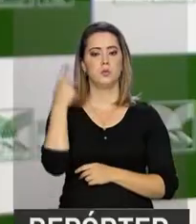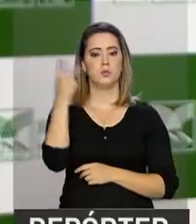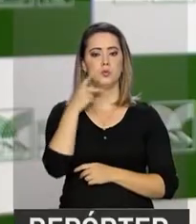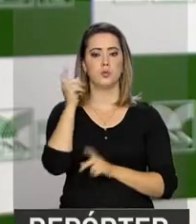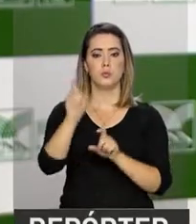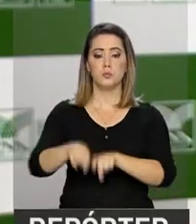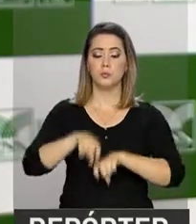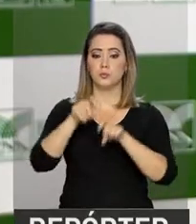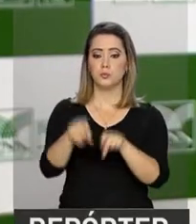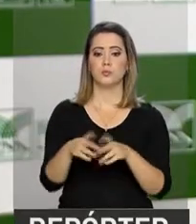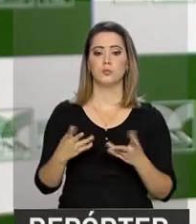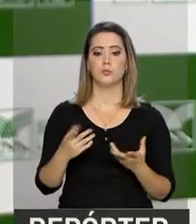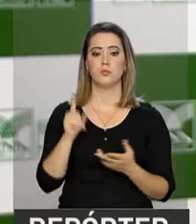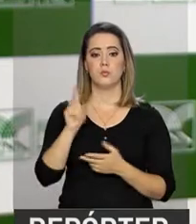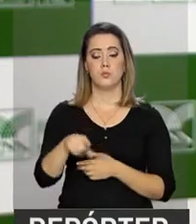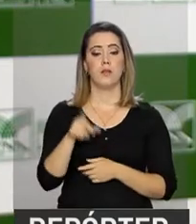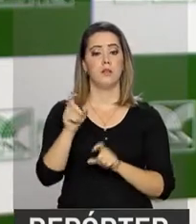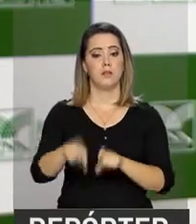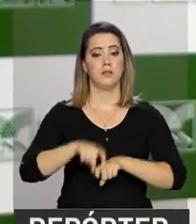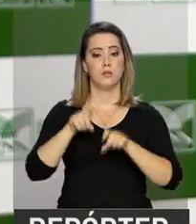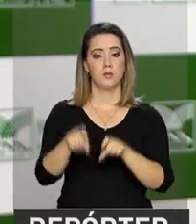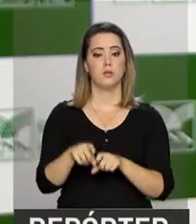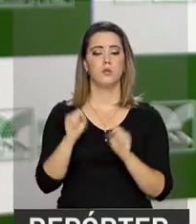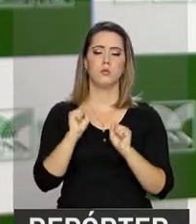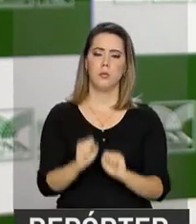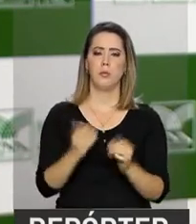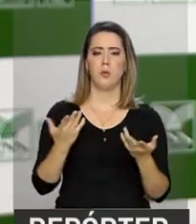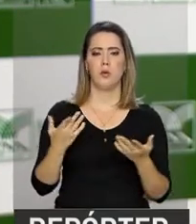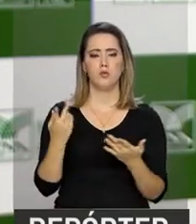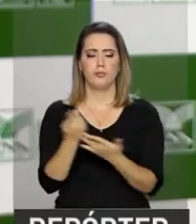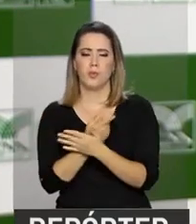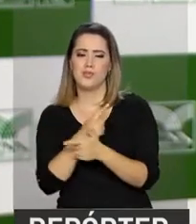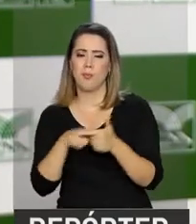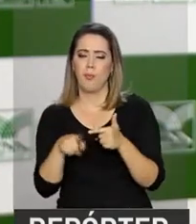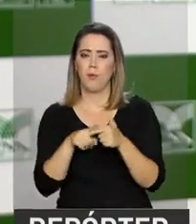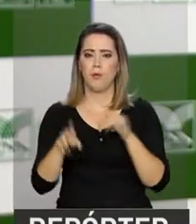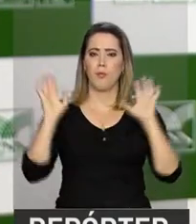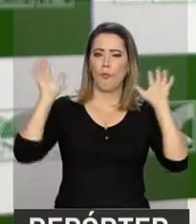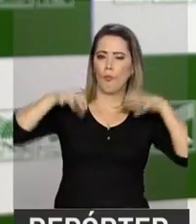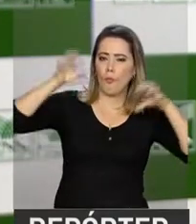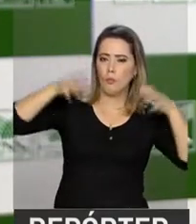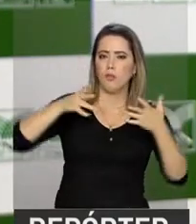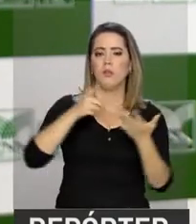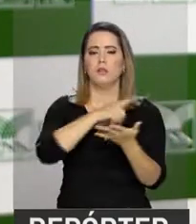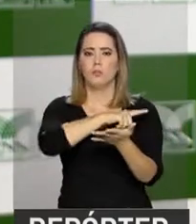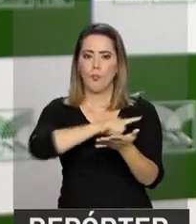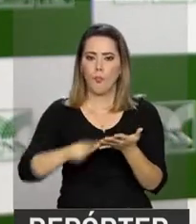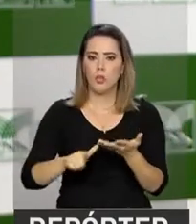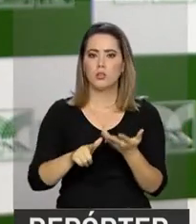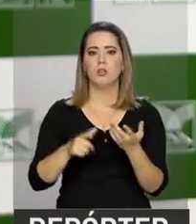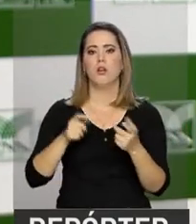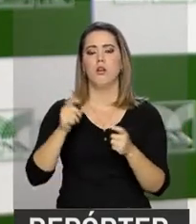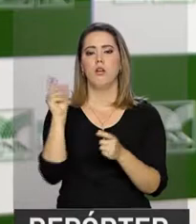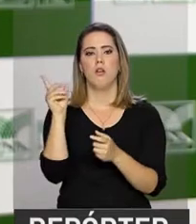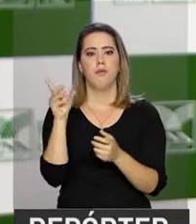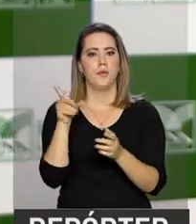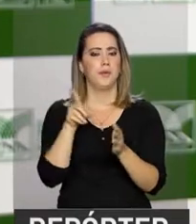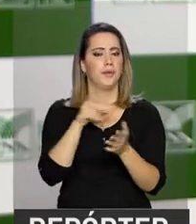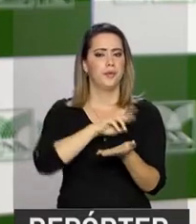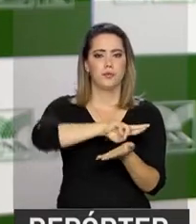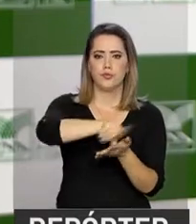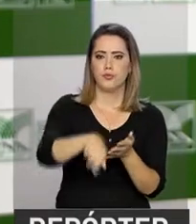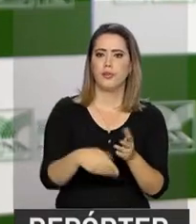a agricultura é uma indústria céu aberto sujeito a granizo sujeito império sujeito à seca sujeita pragas sujeita a doenças